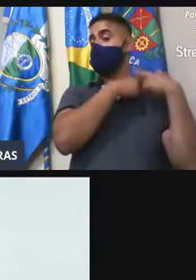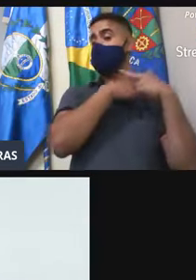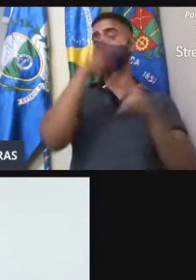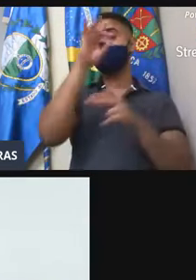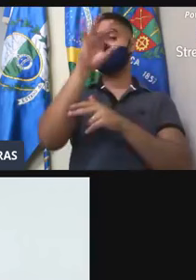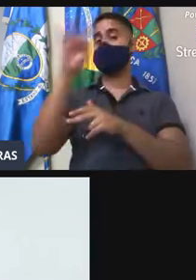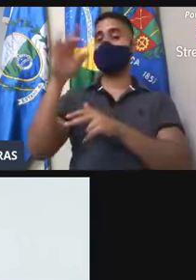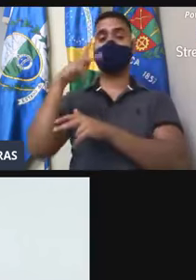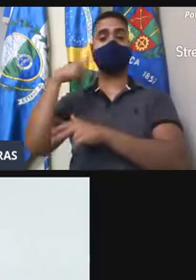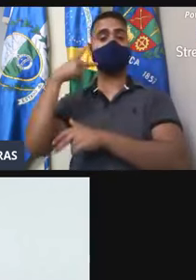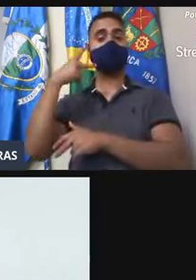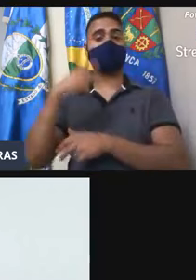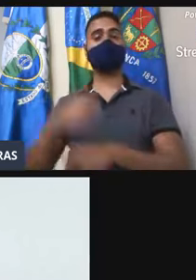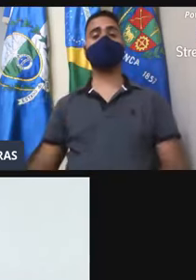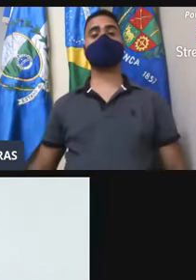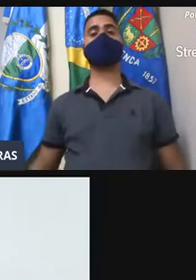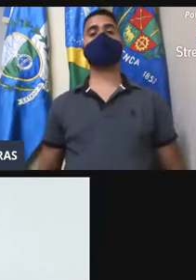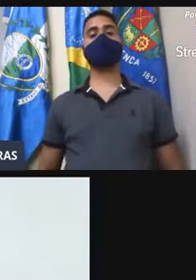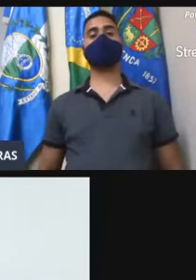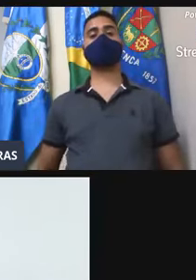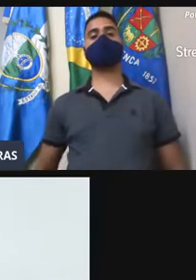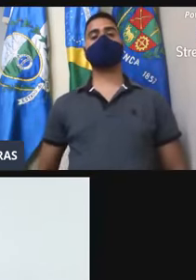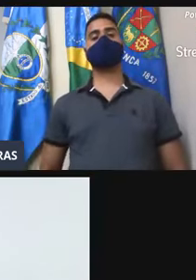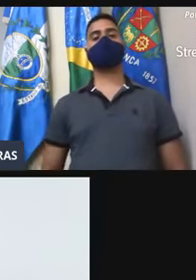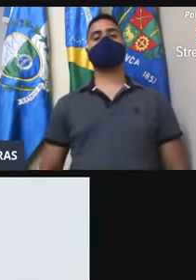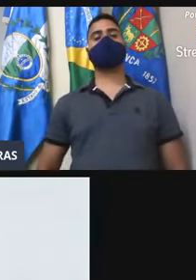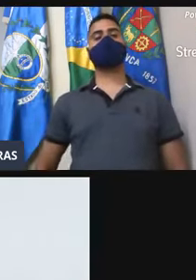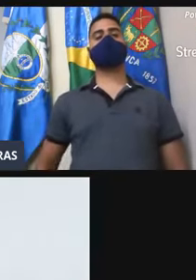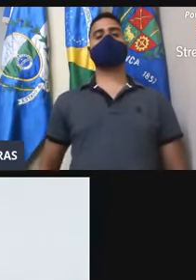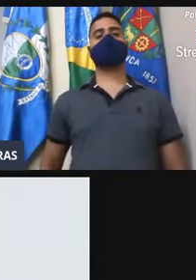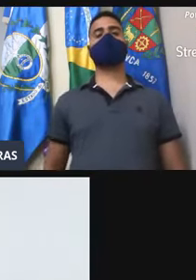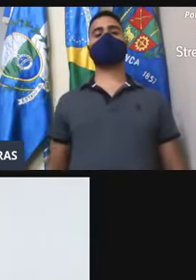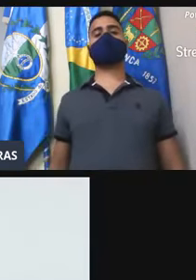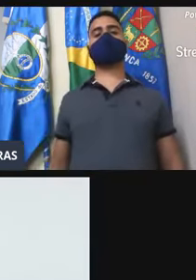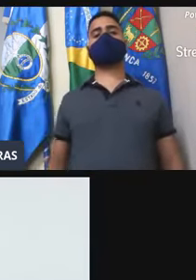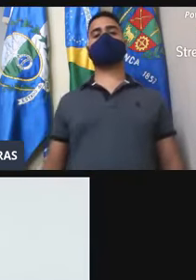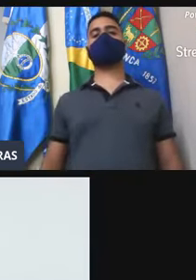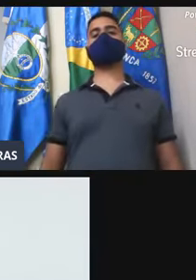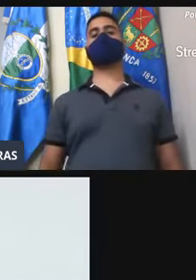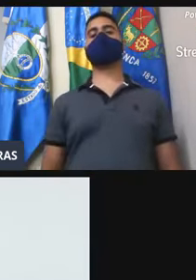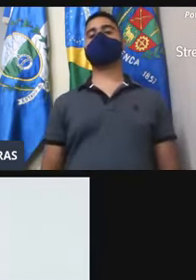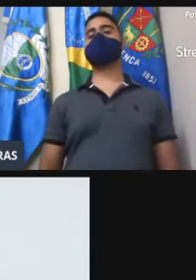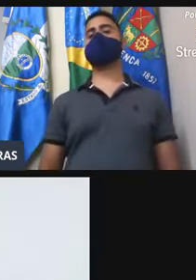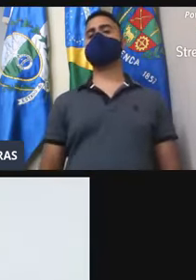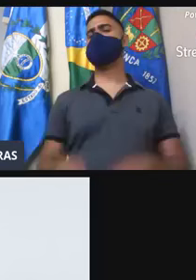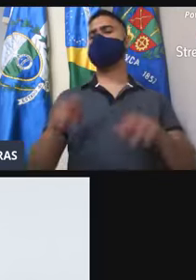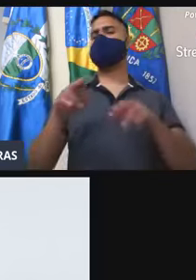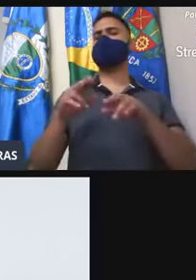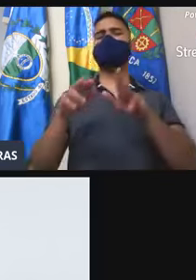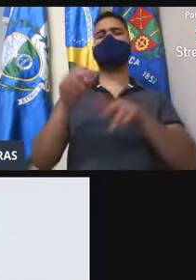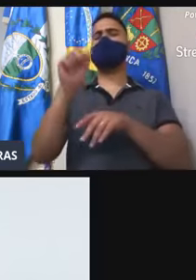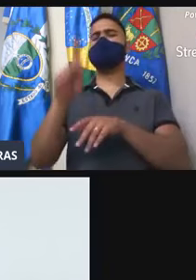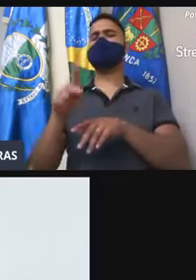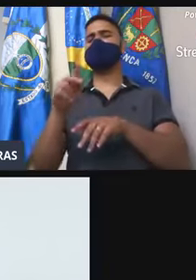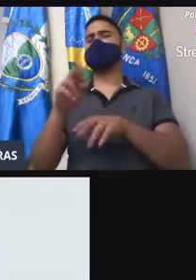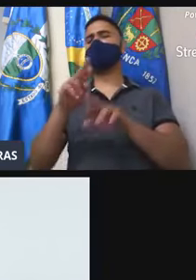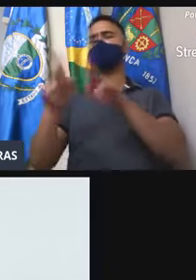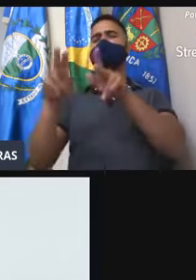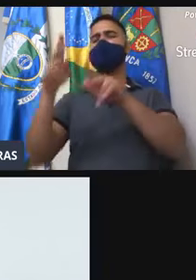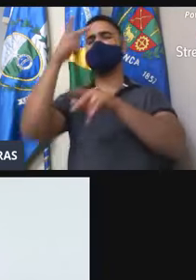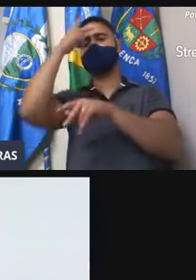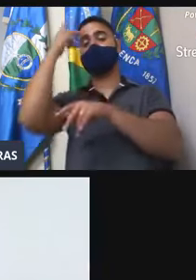ombros. Se a gente fizer um negócio desse, comprometer a aposentadoria de milhares de funcionários desse município, ao invés